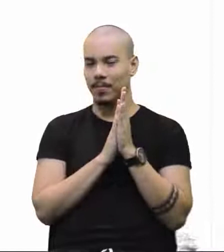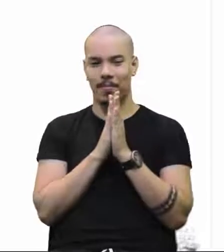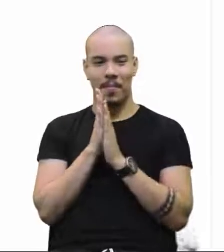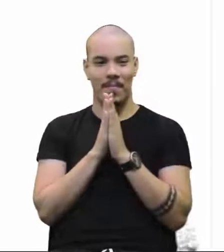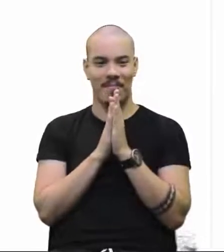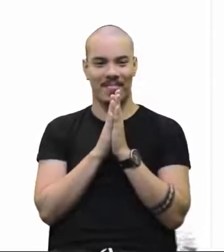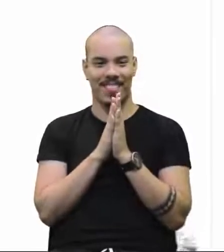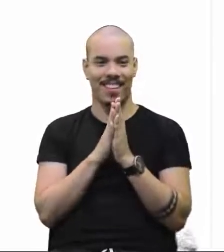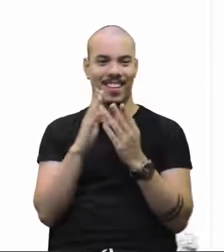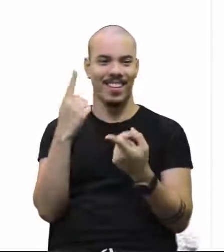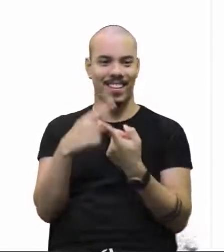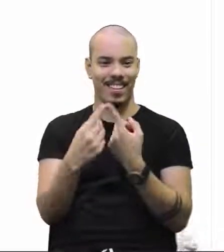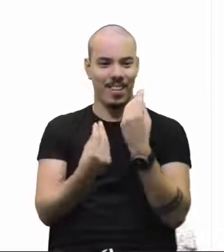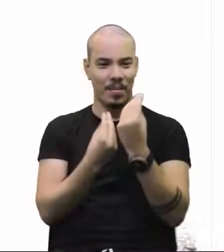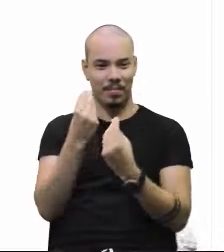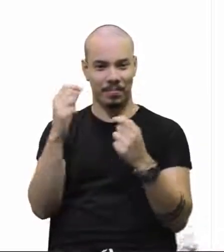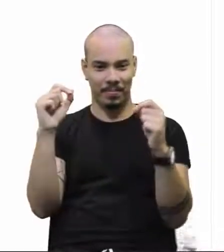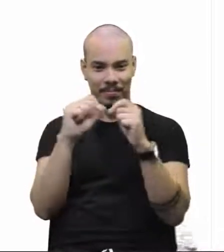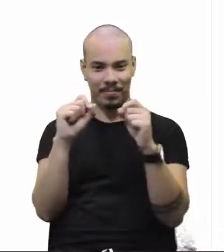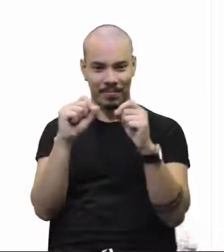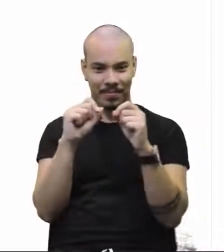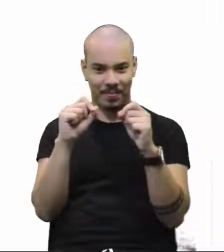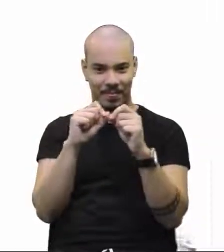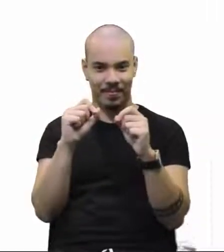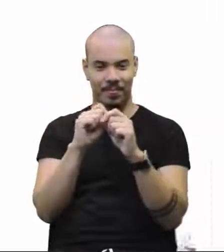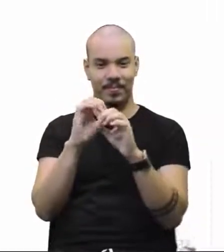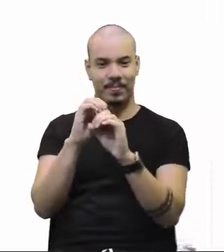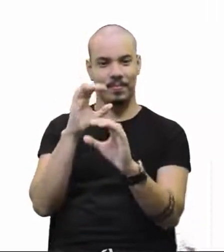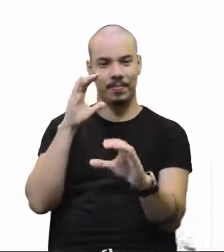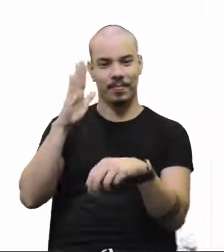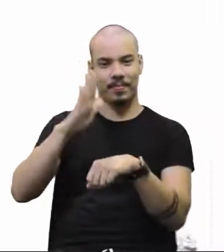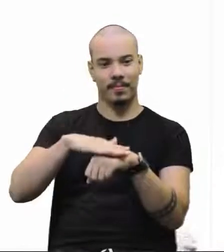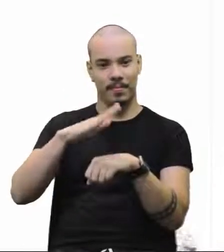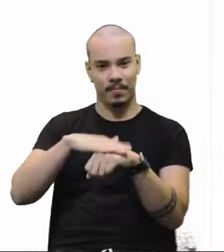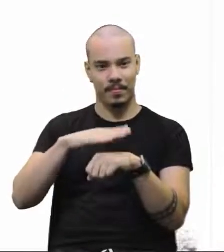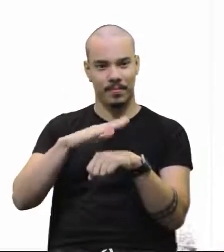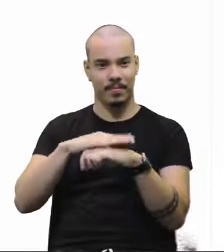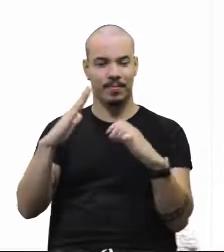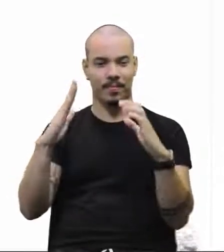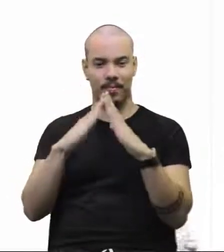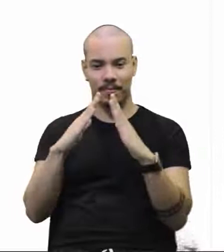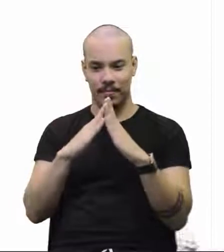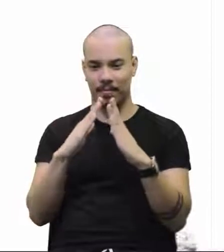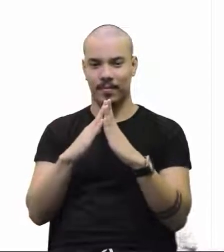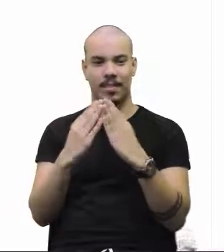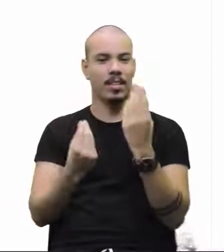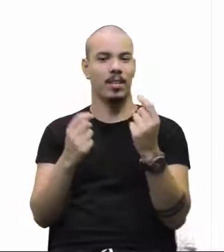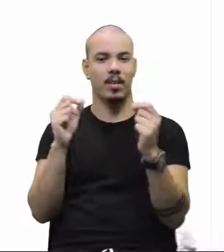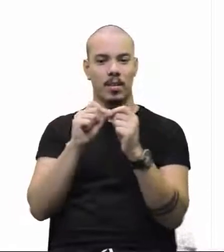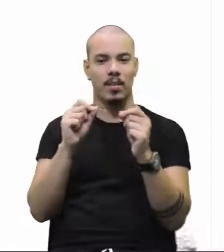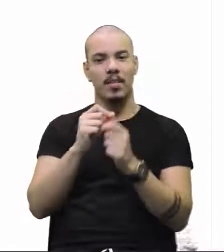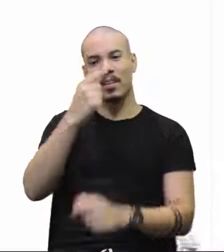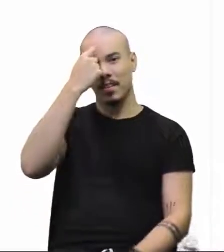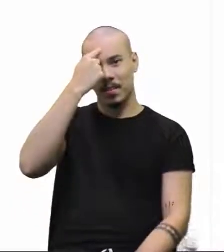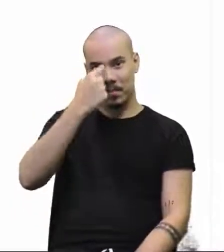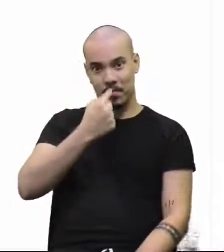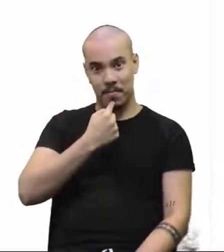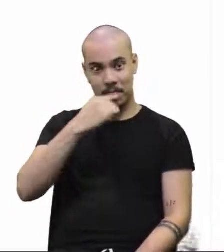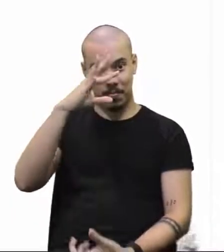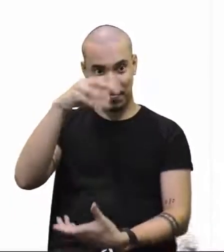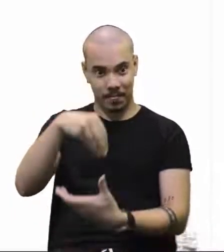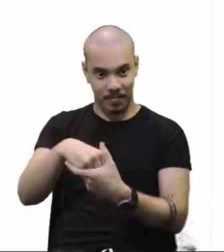Então, como fazer um canhão magnético caseiro, né? Aquele de baixo, aquela figura de baixo. Sim. Lá, né? Mais ou